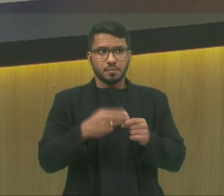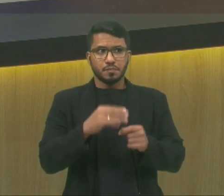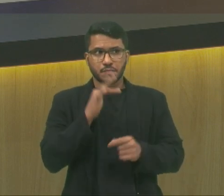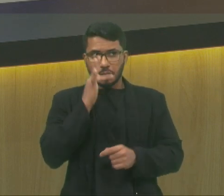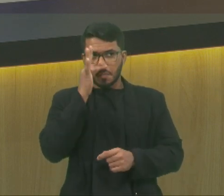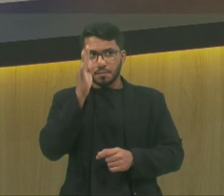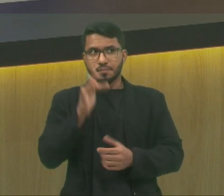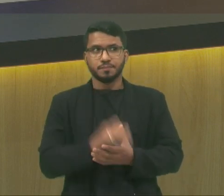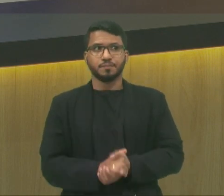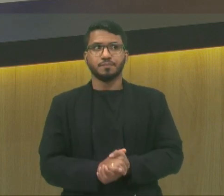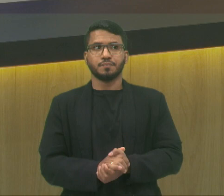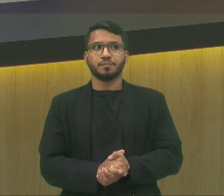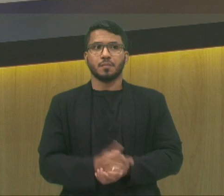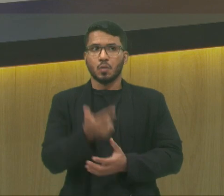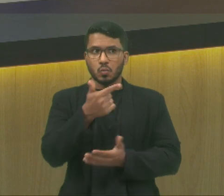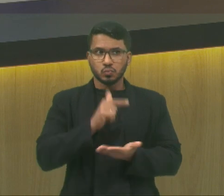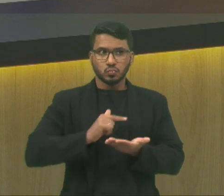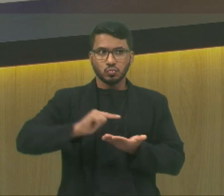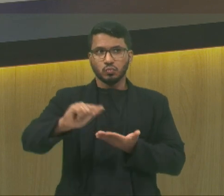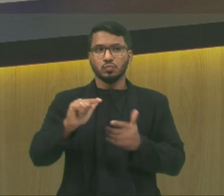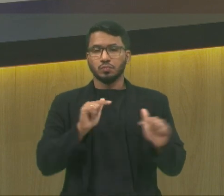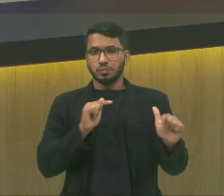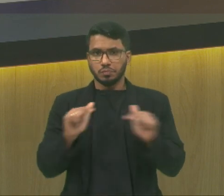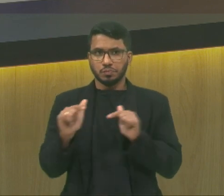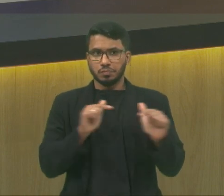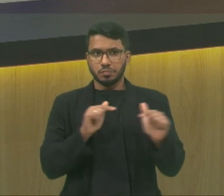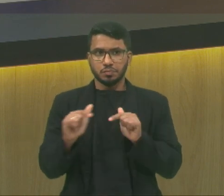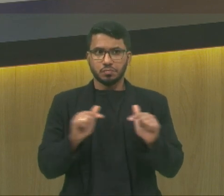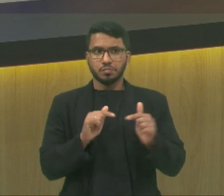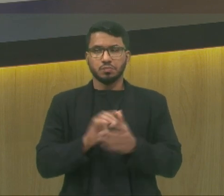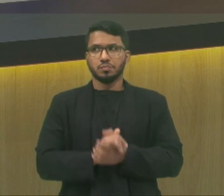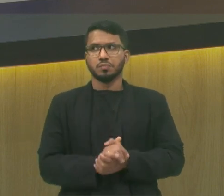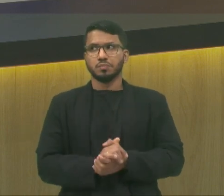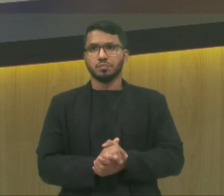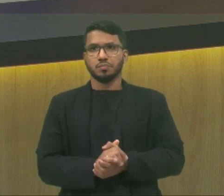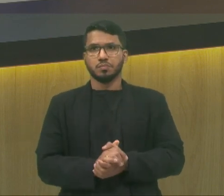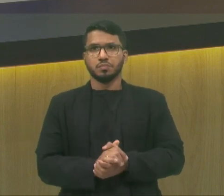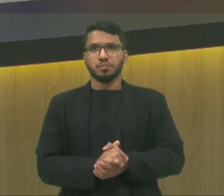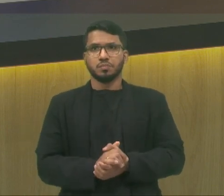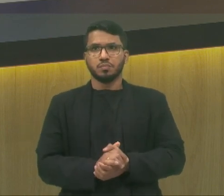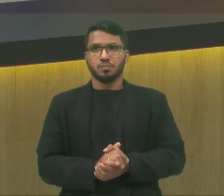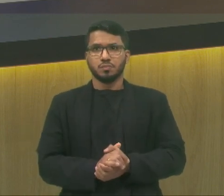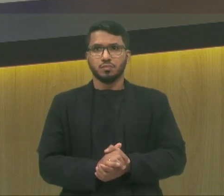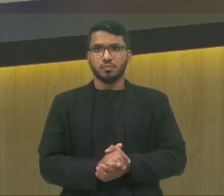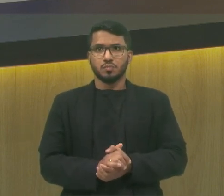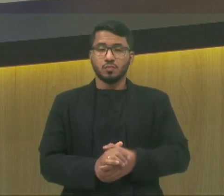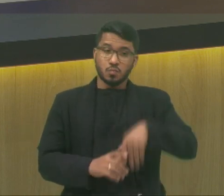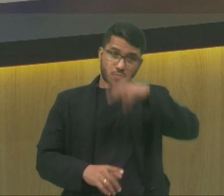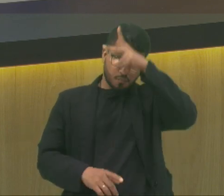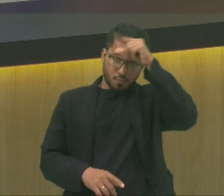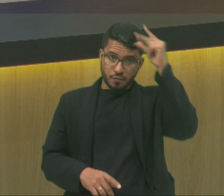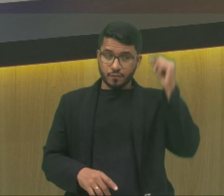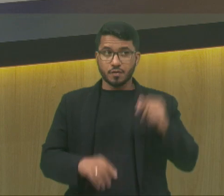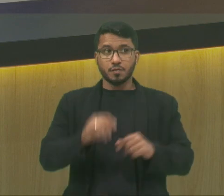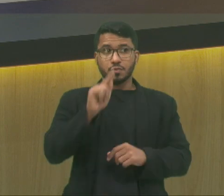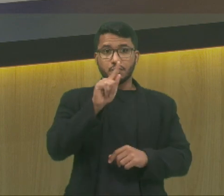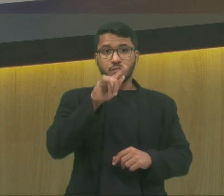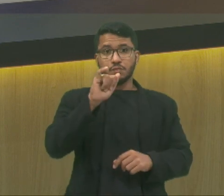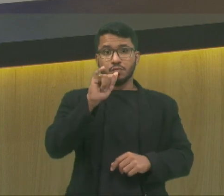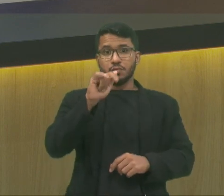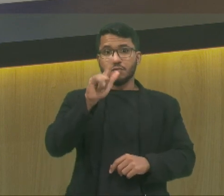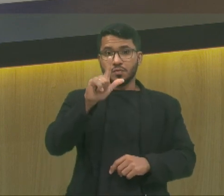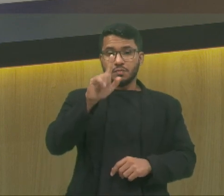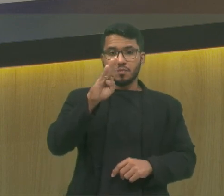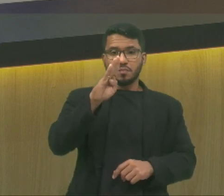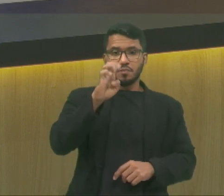Floriano. Continuou prestando serviço na gestão do então prefeito Gilberto Guerra Júnior,